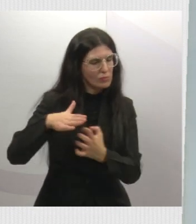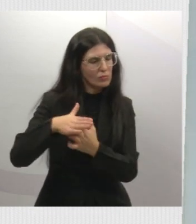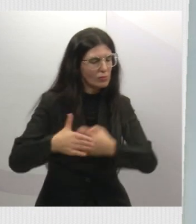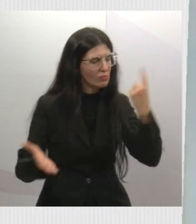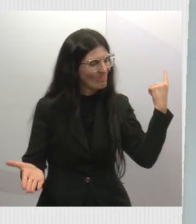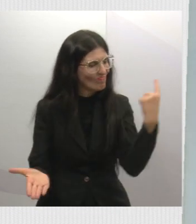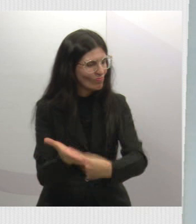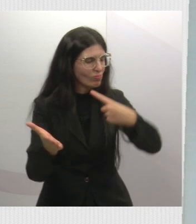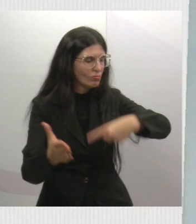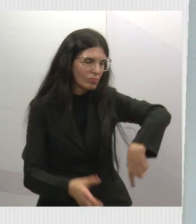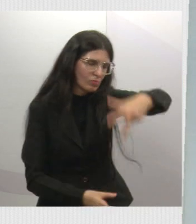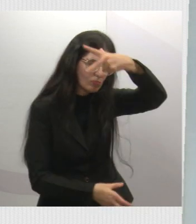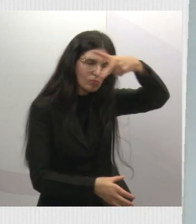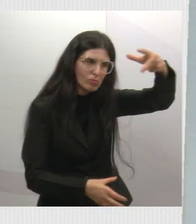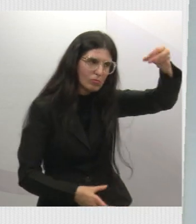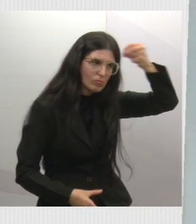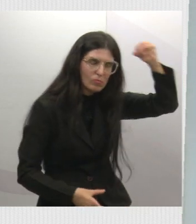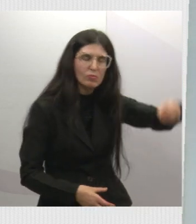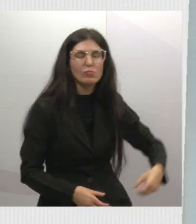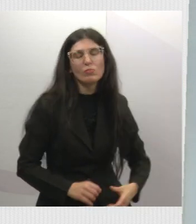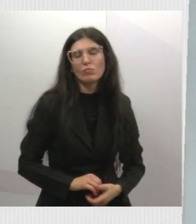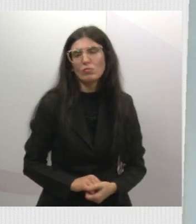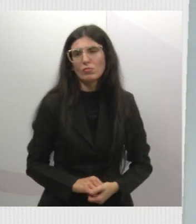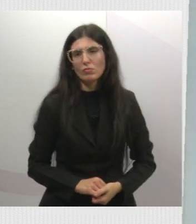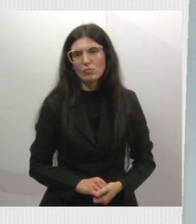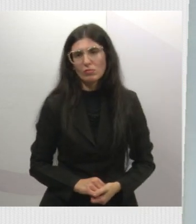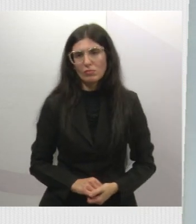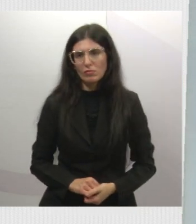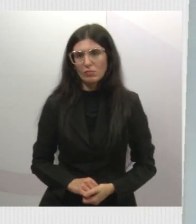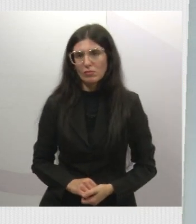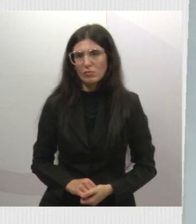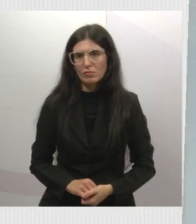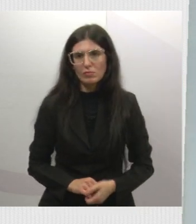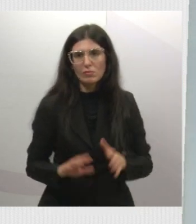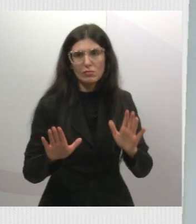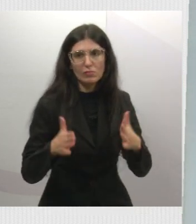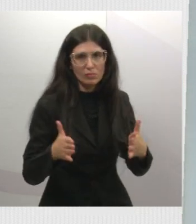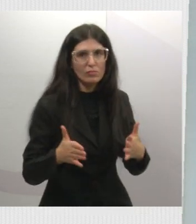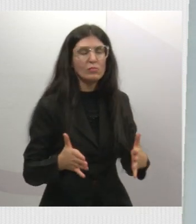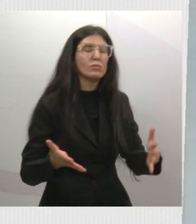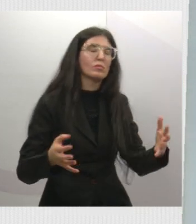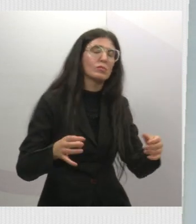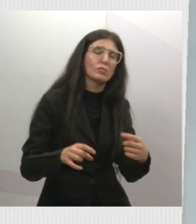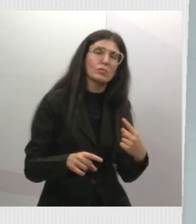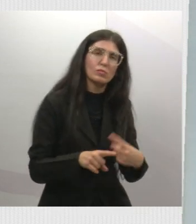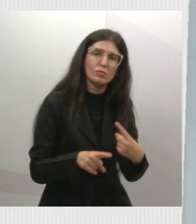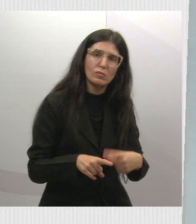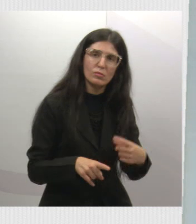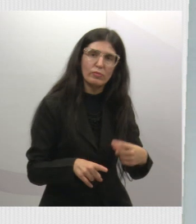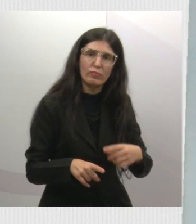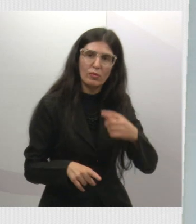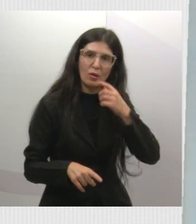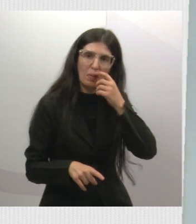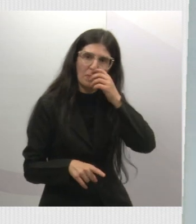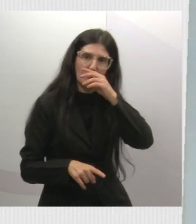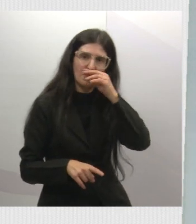ok? Temos inscrito em anos anteriores, restos a